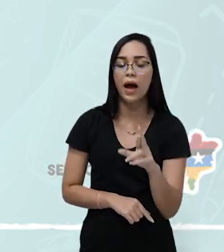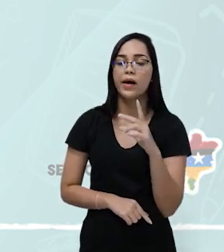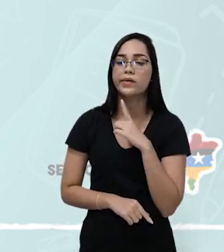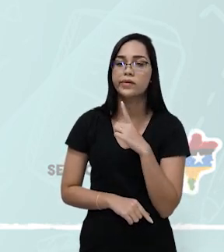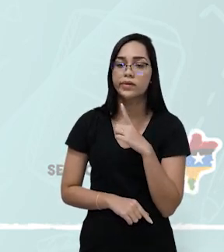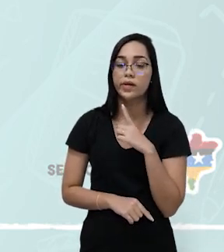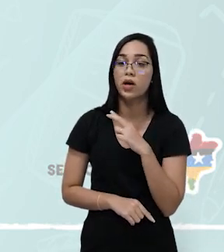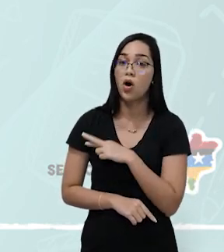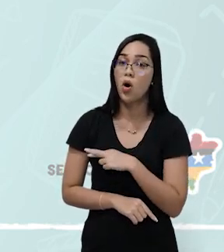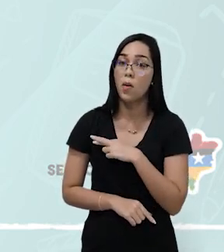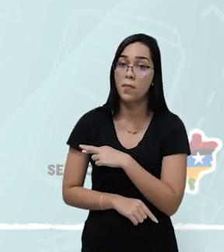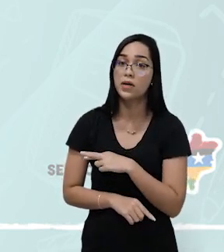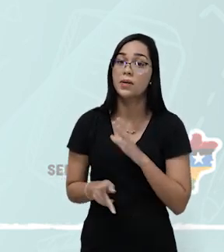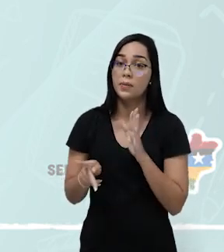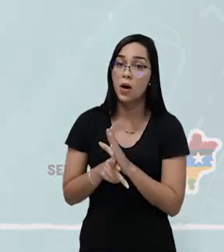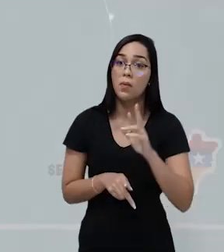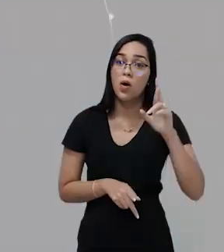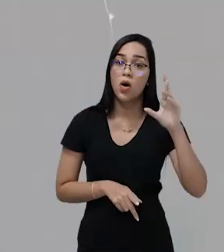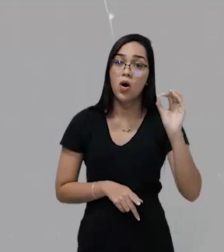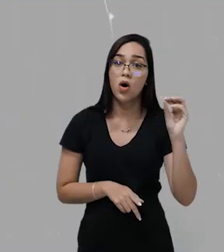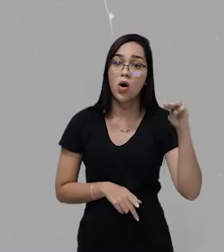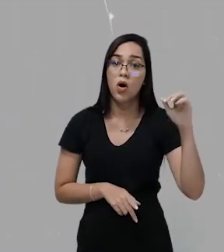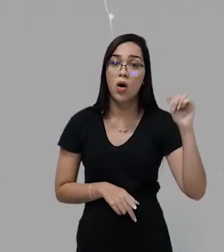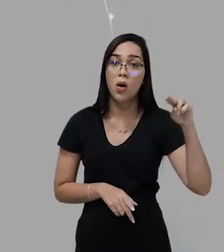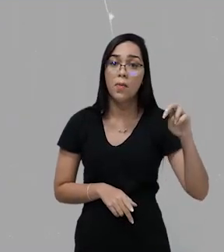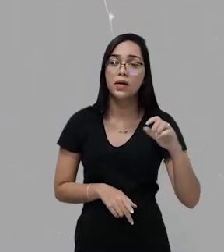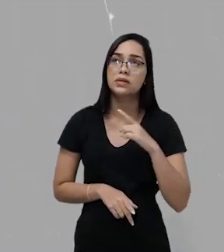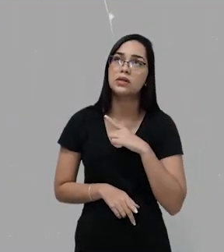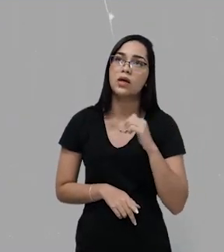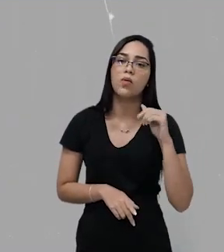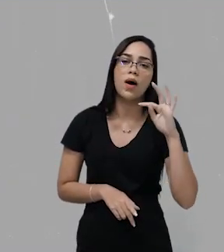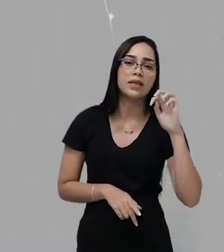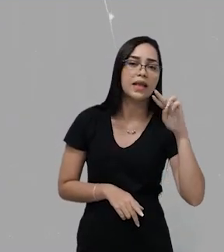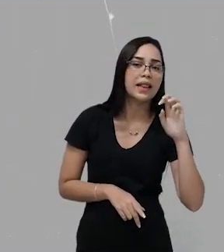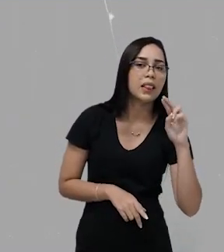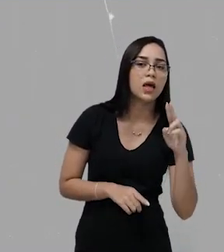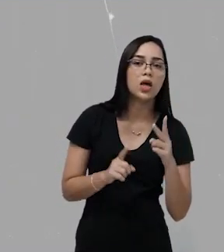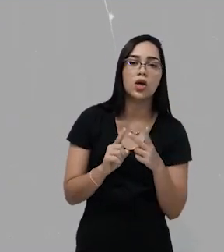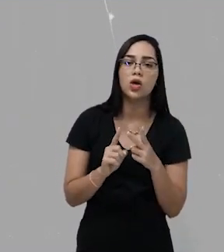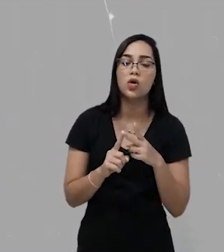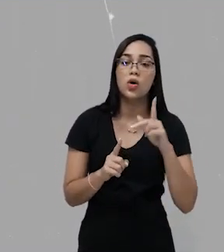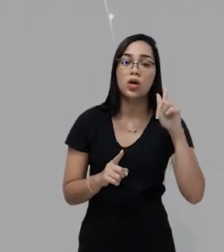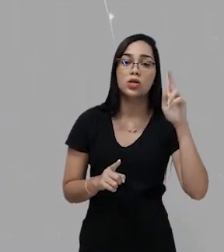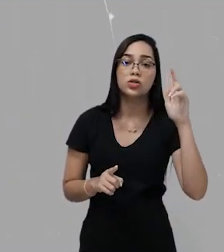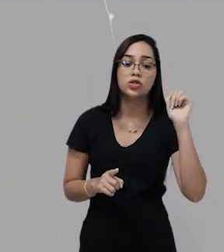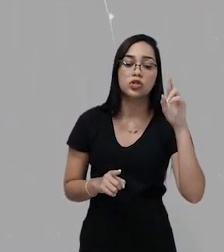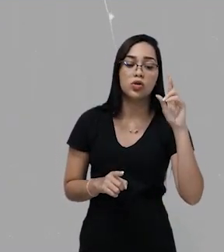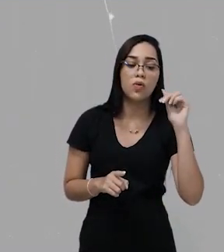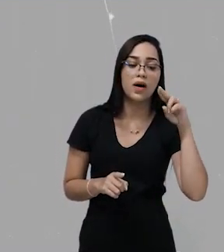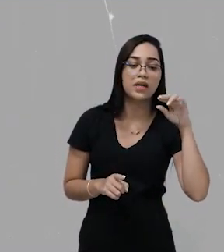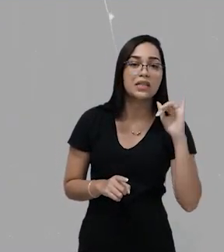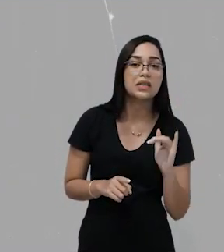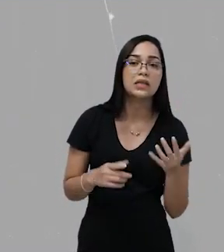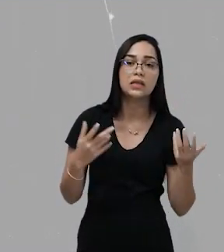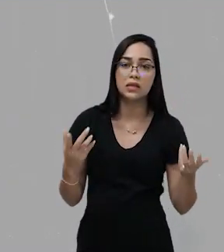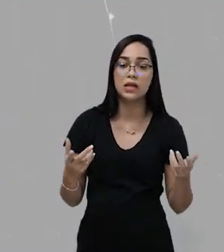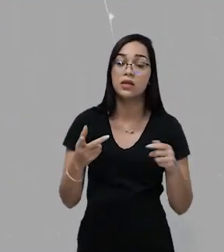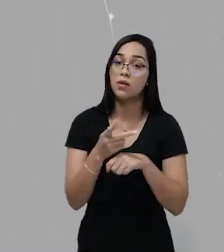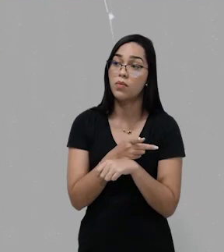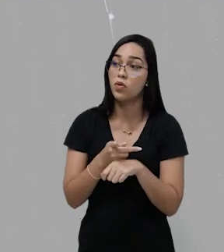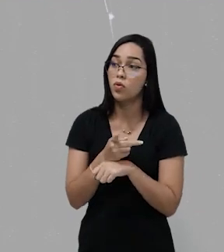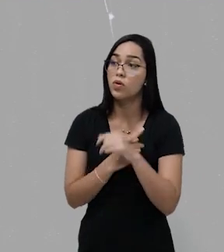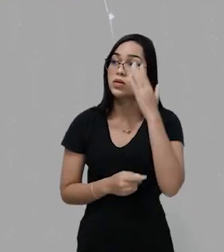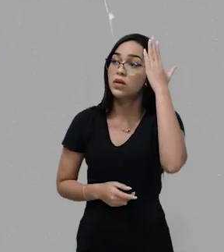romances românticos. Já falei de O Ateneu, já falei de O Guarani. Então,